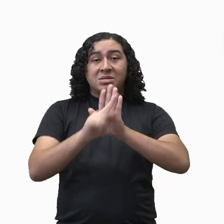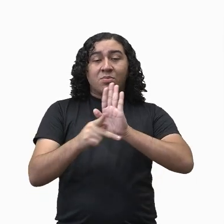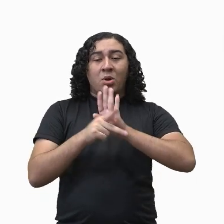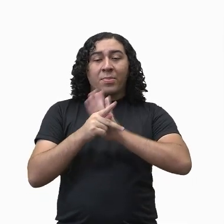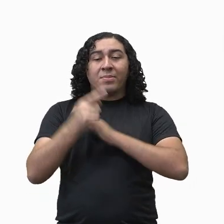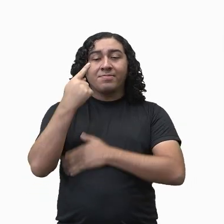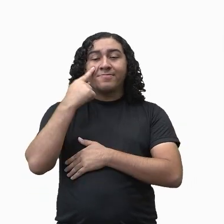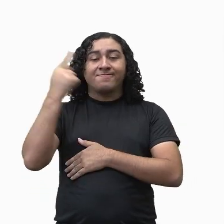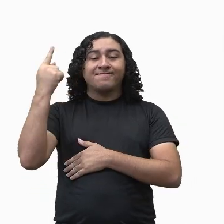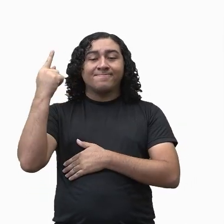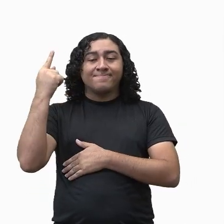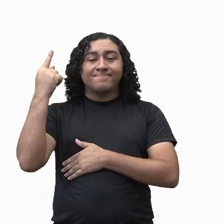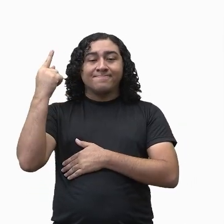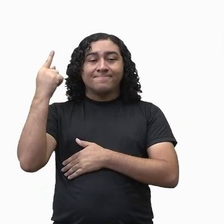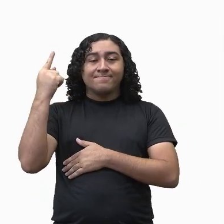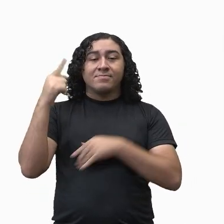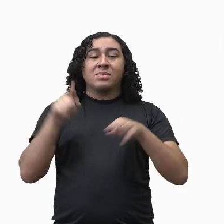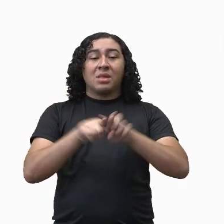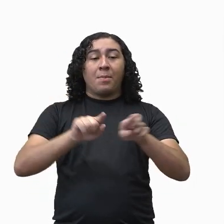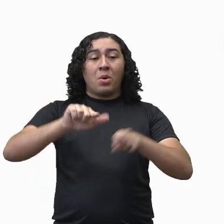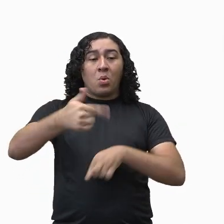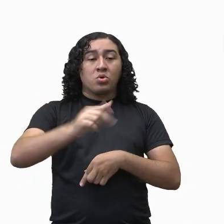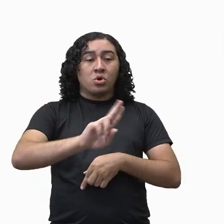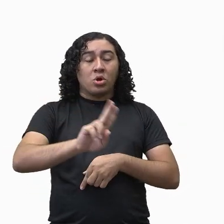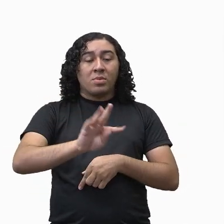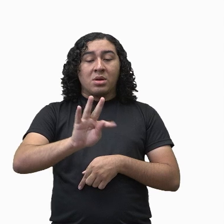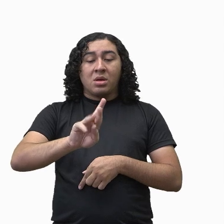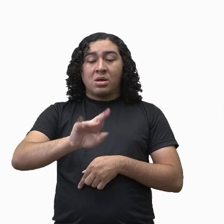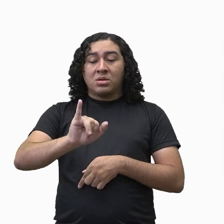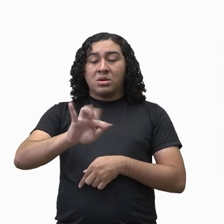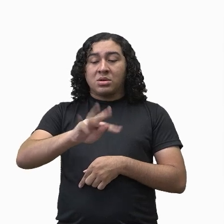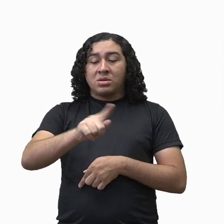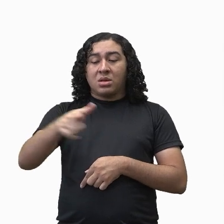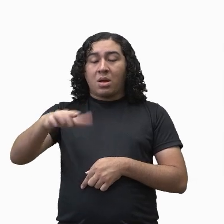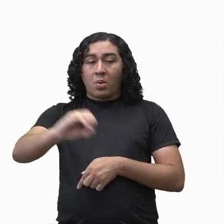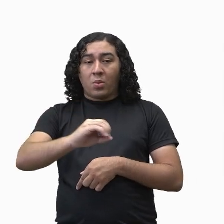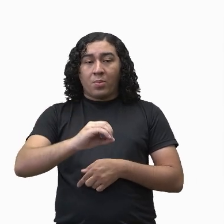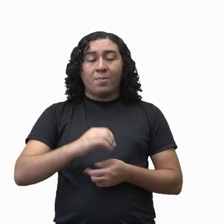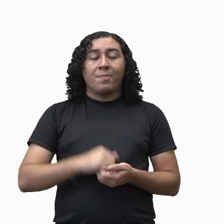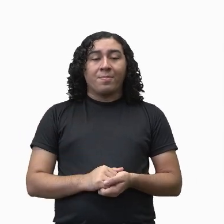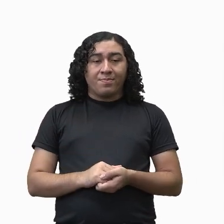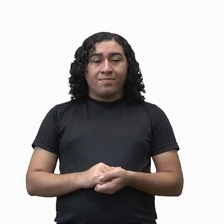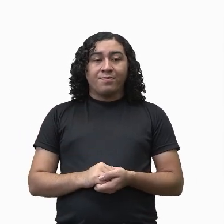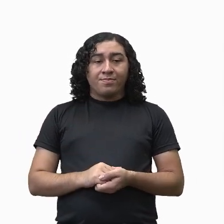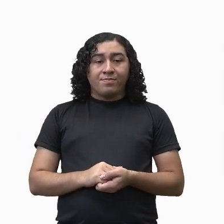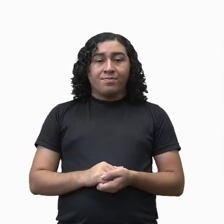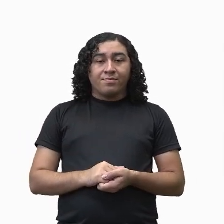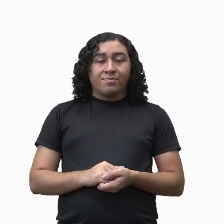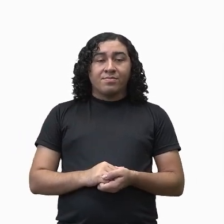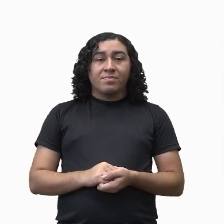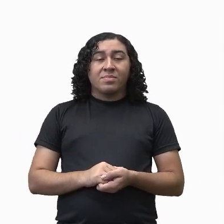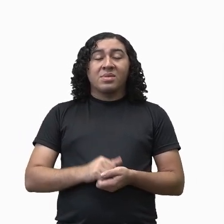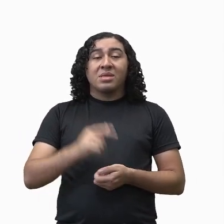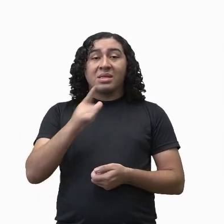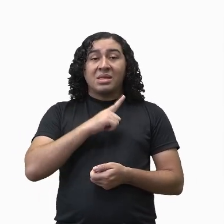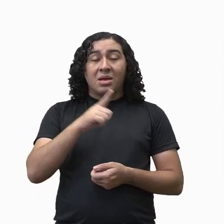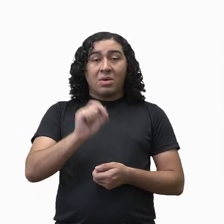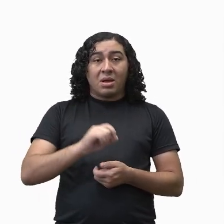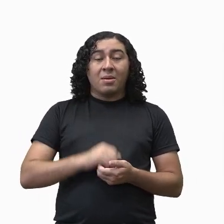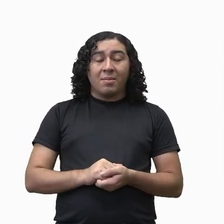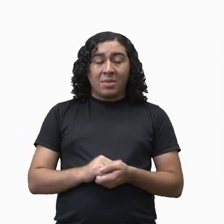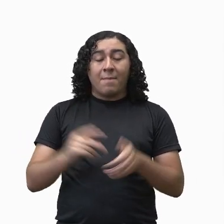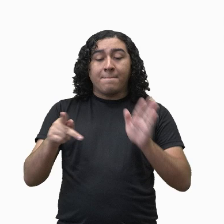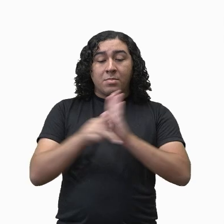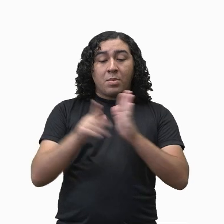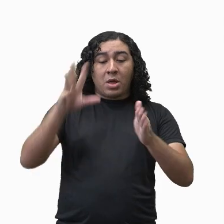salamandras e pelos tritões. Então, os urodelas também são conhecidos como os caudados, dentro da classe dos